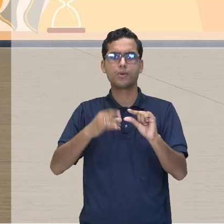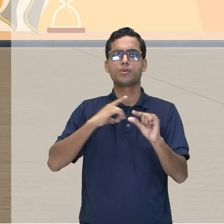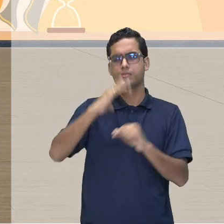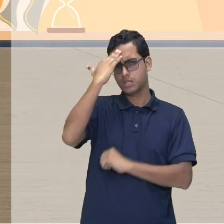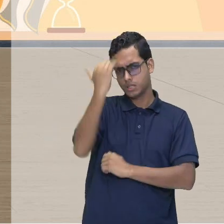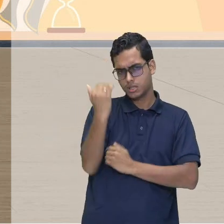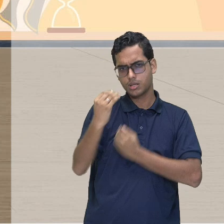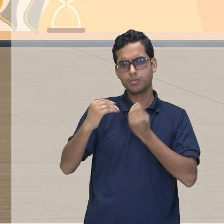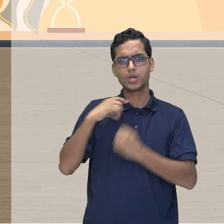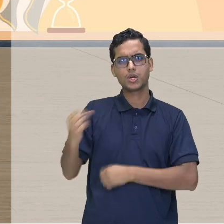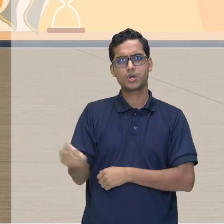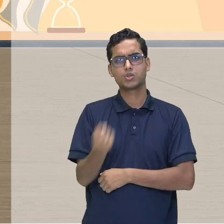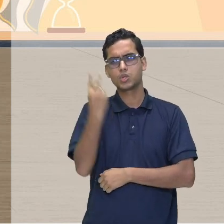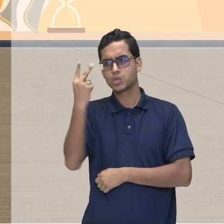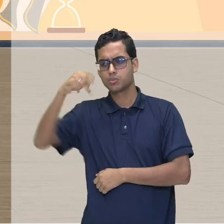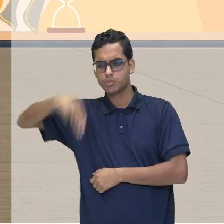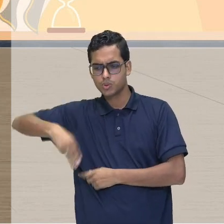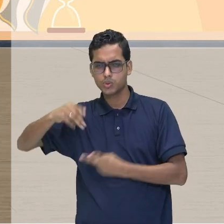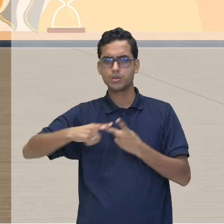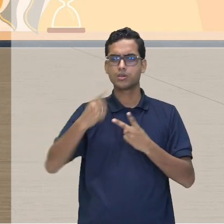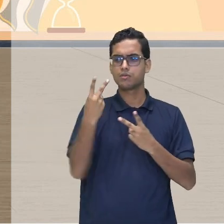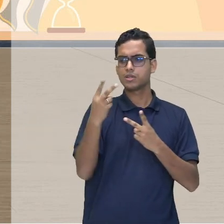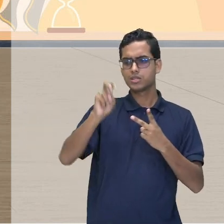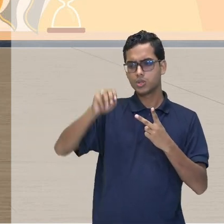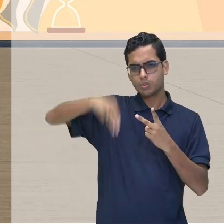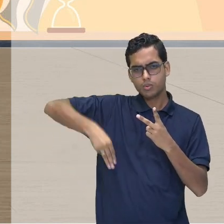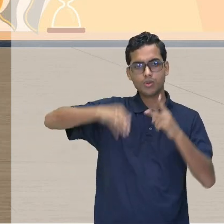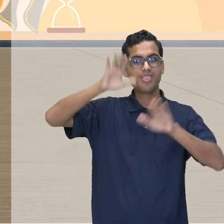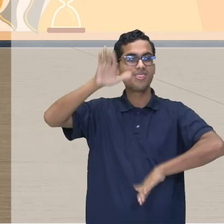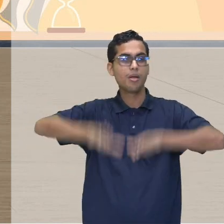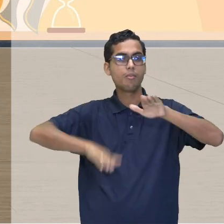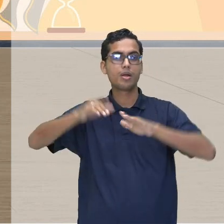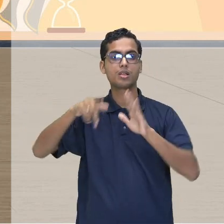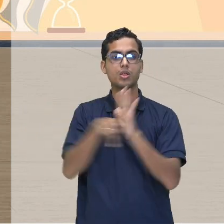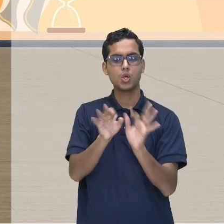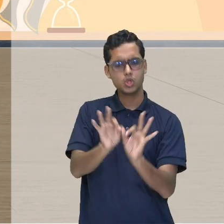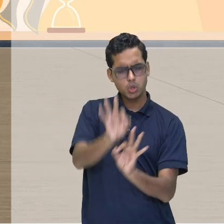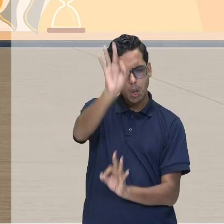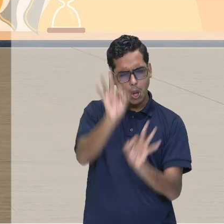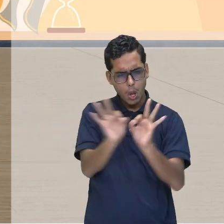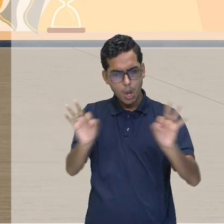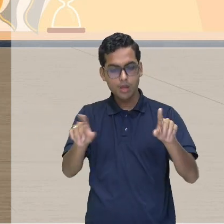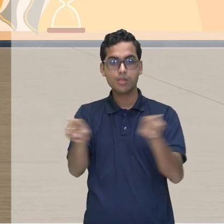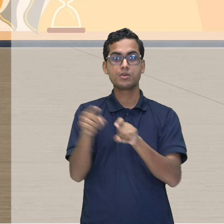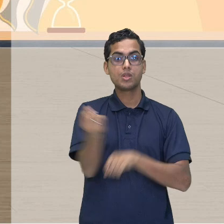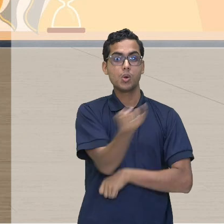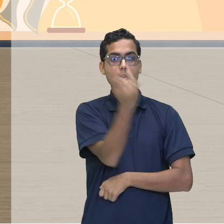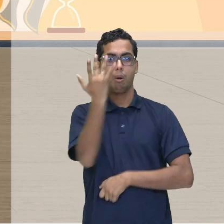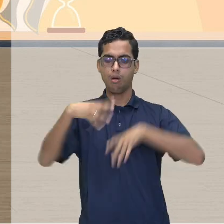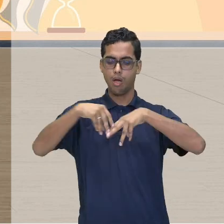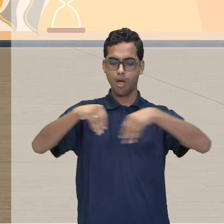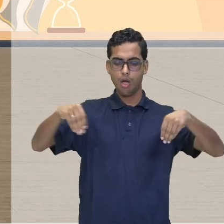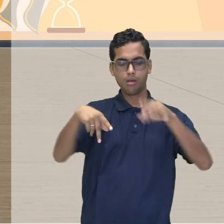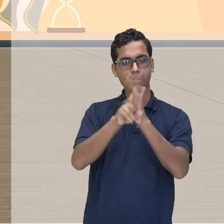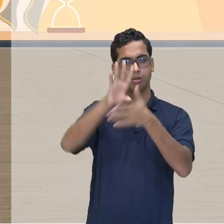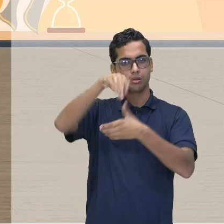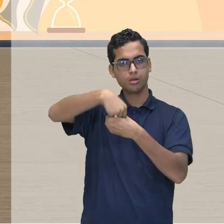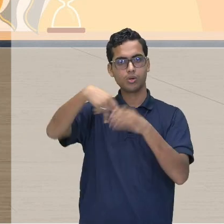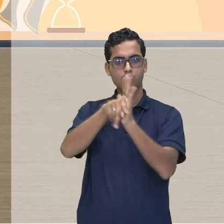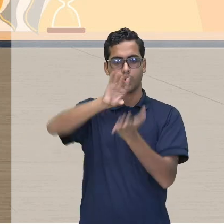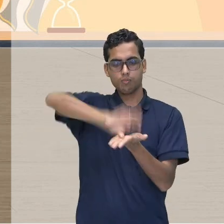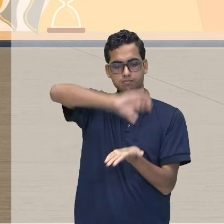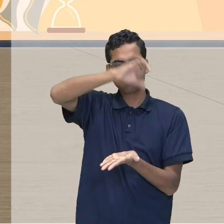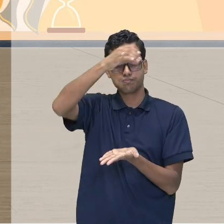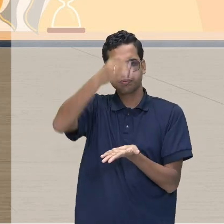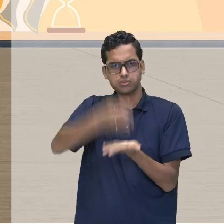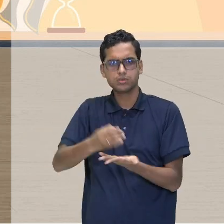1 minuto, 2 minutos, 25 minutos, depende do tamanho da ampulheta e da quantidade de areia. Então, também elas eram bem pesadas, tinham que